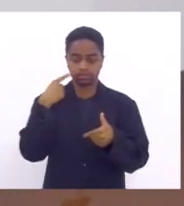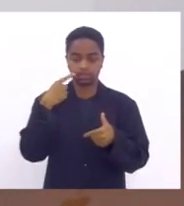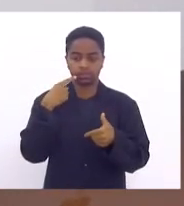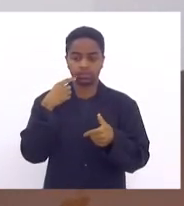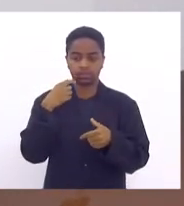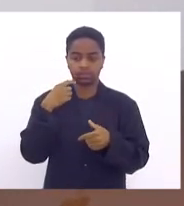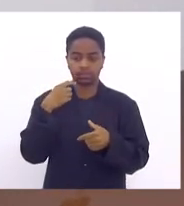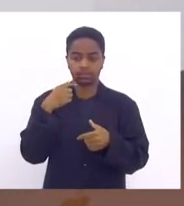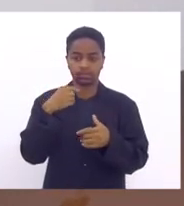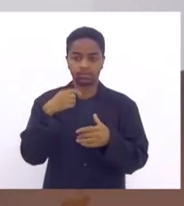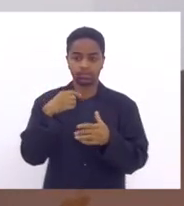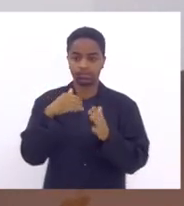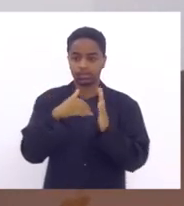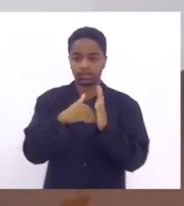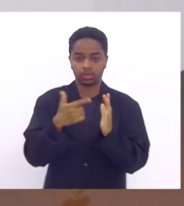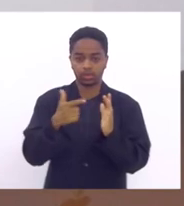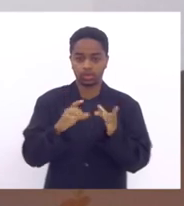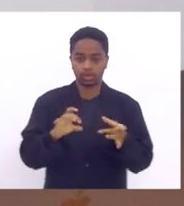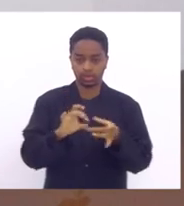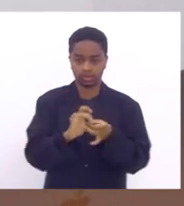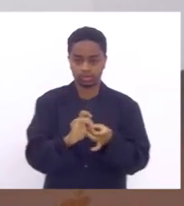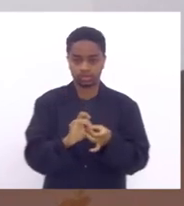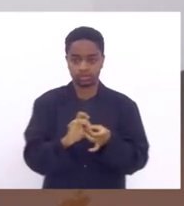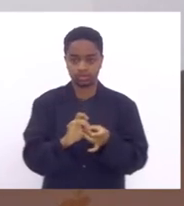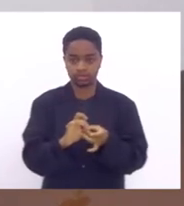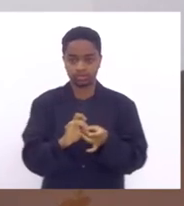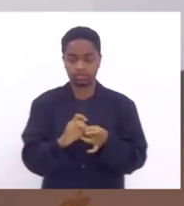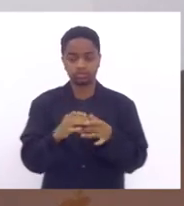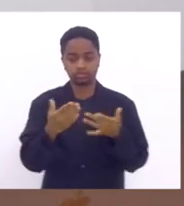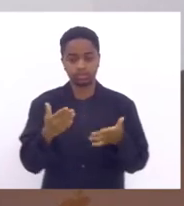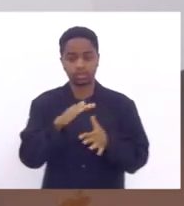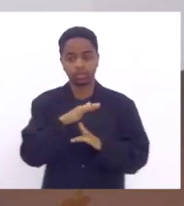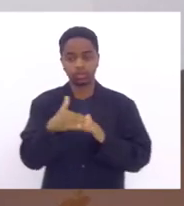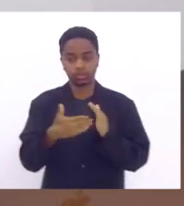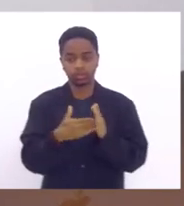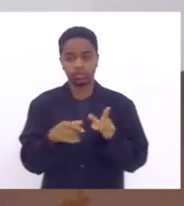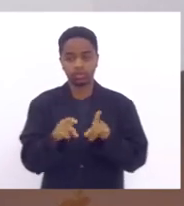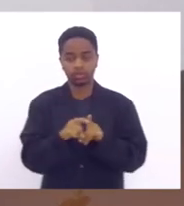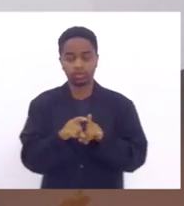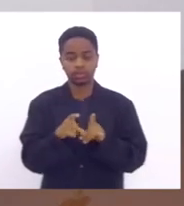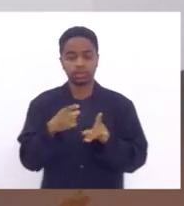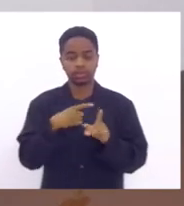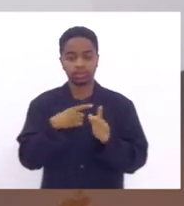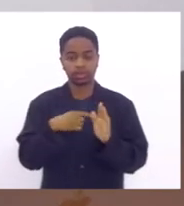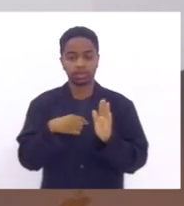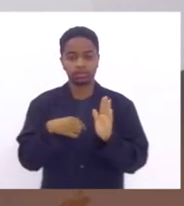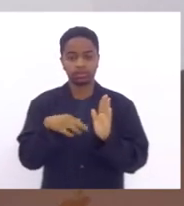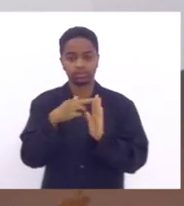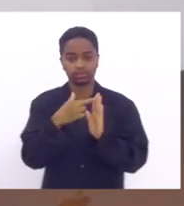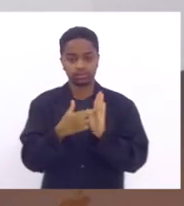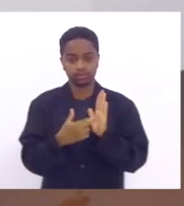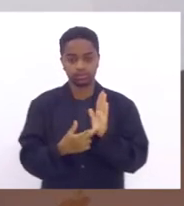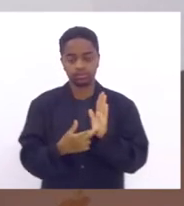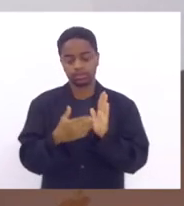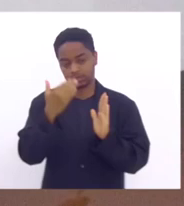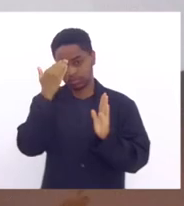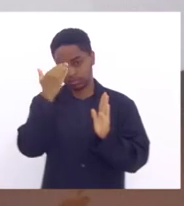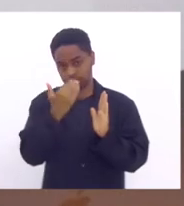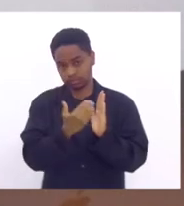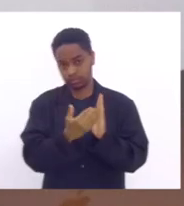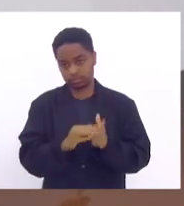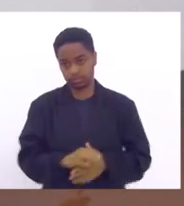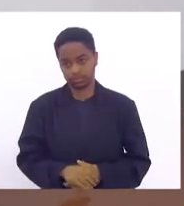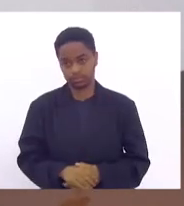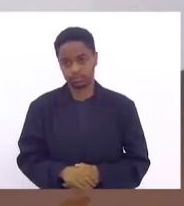eh contemplada não estaria permitida nessas situações tudo isso com previsão regimental né paraa deliberação interna